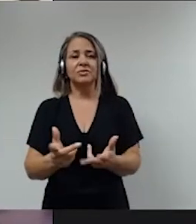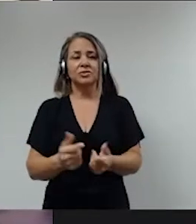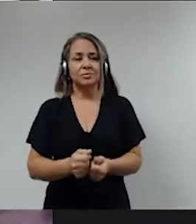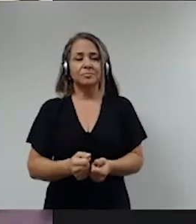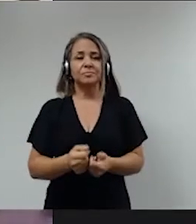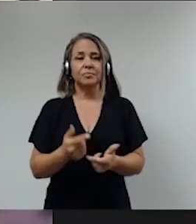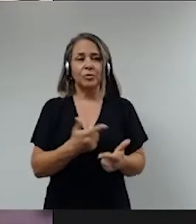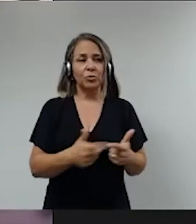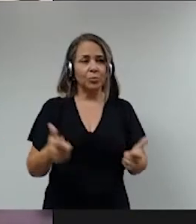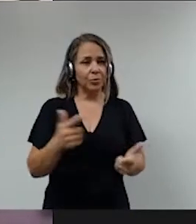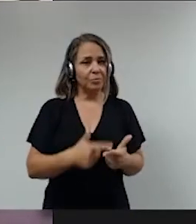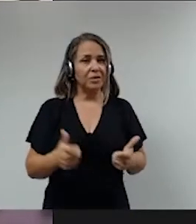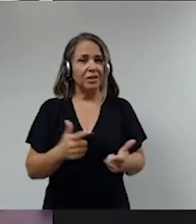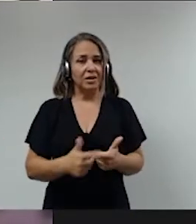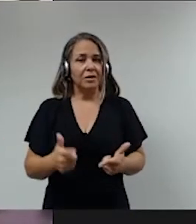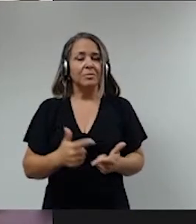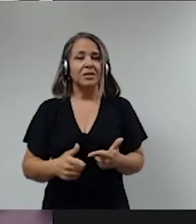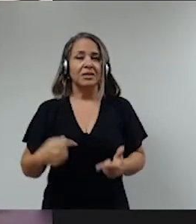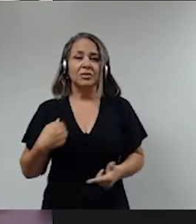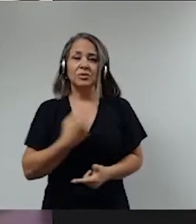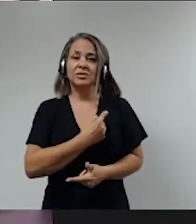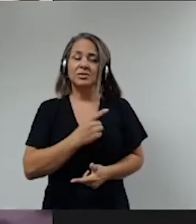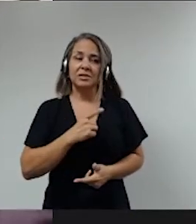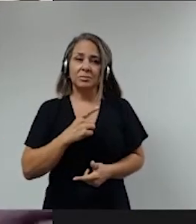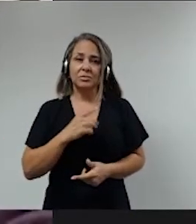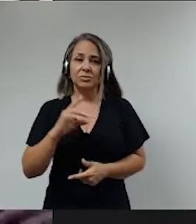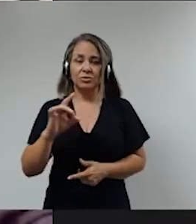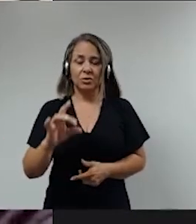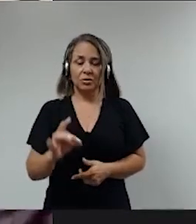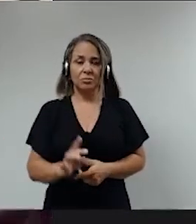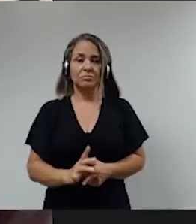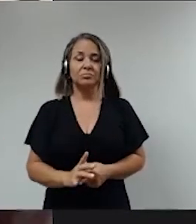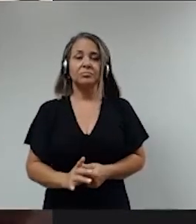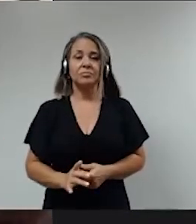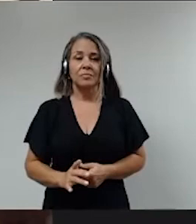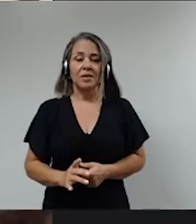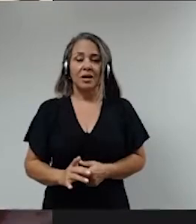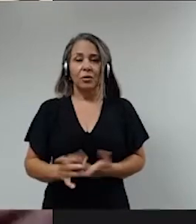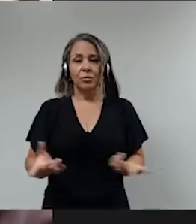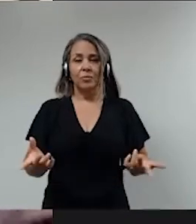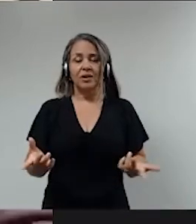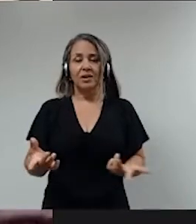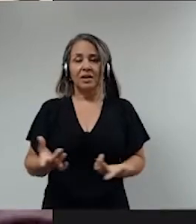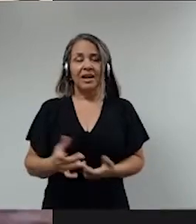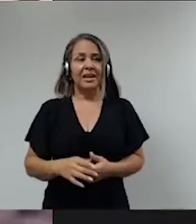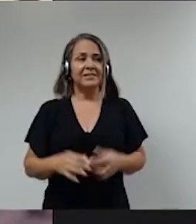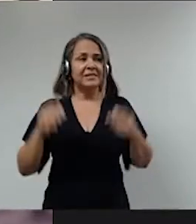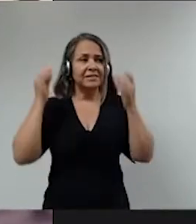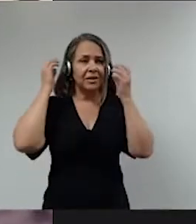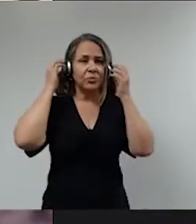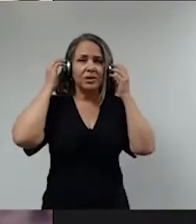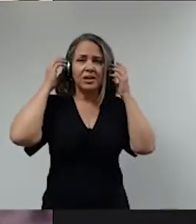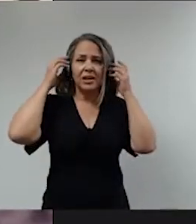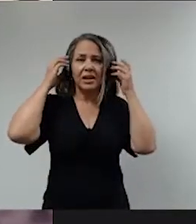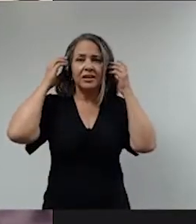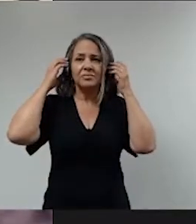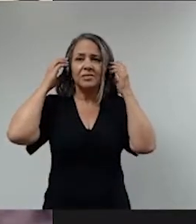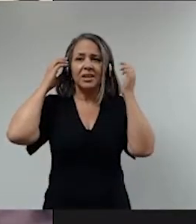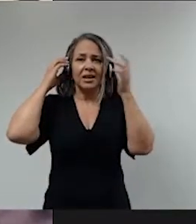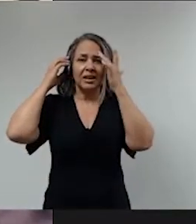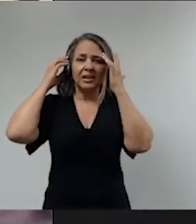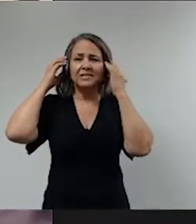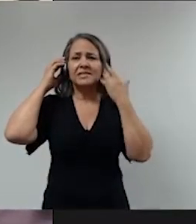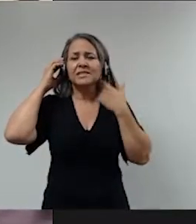numa situação em que a gente vai ter não só uma recessão, mas uma depressão aí de quase que